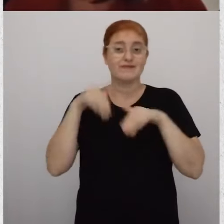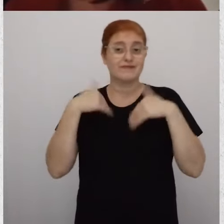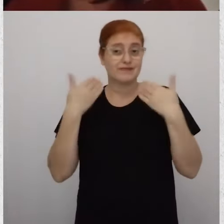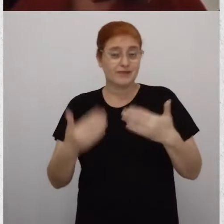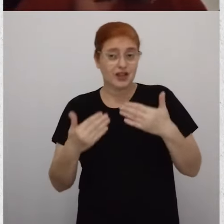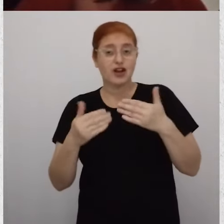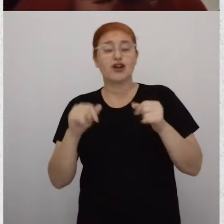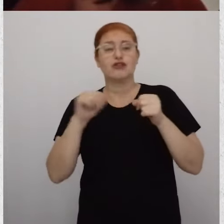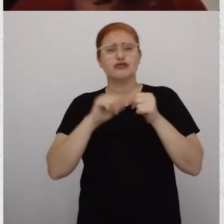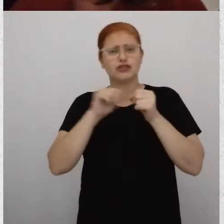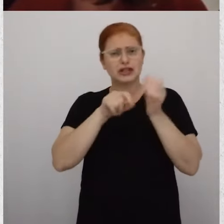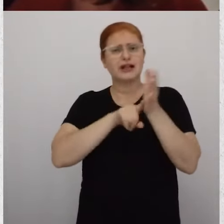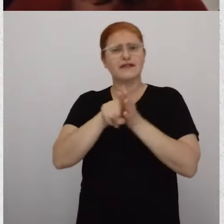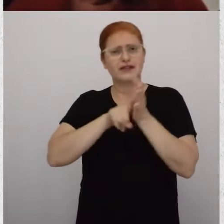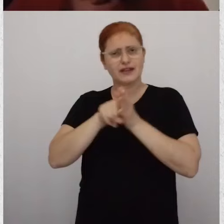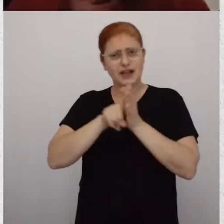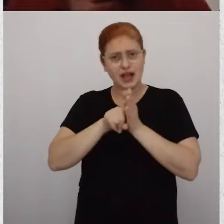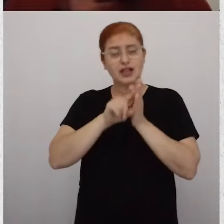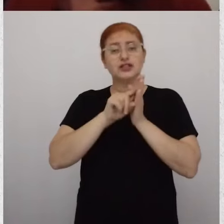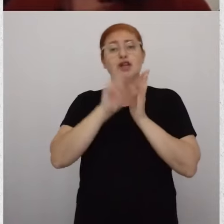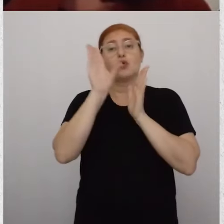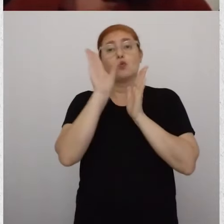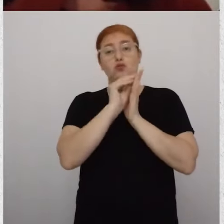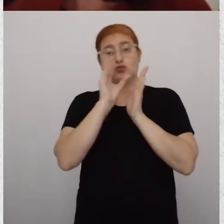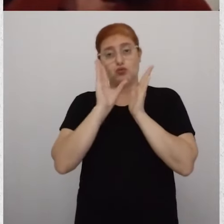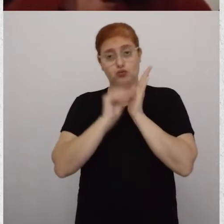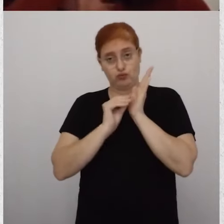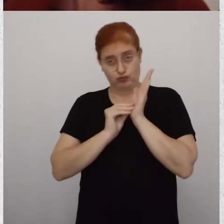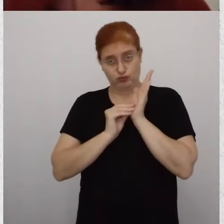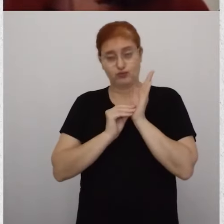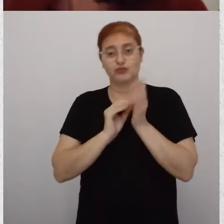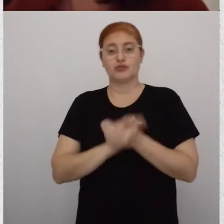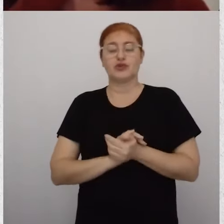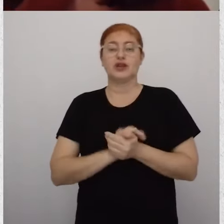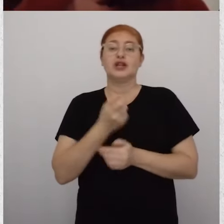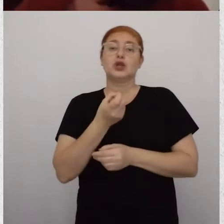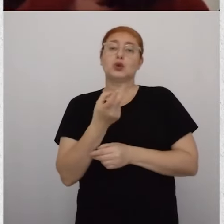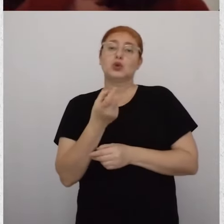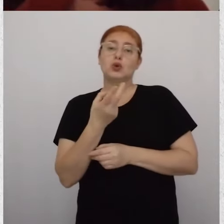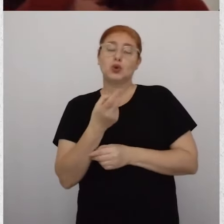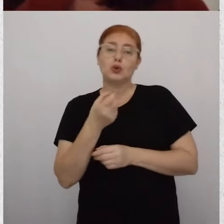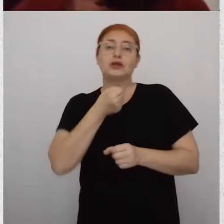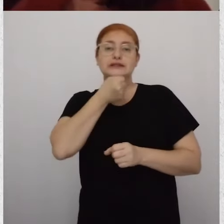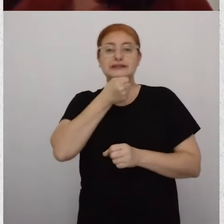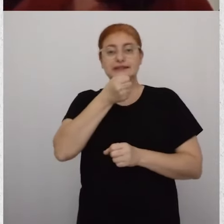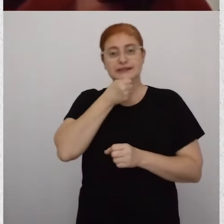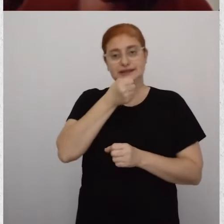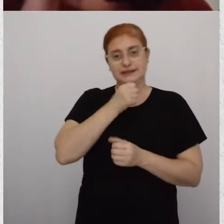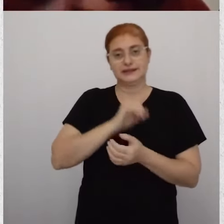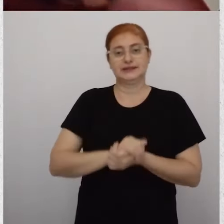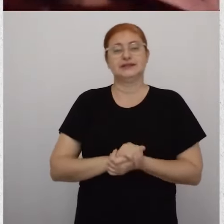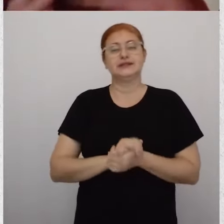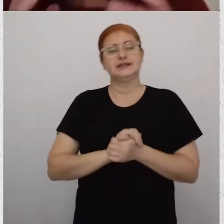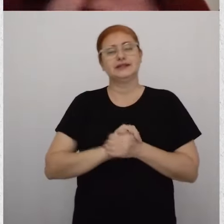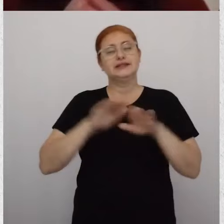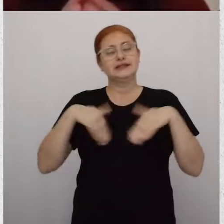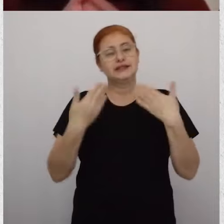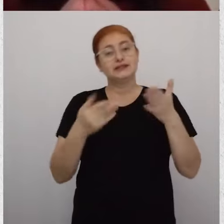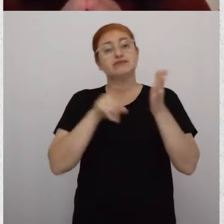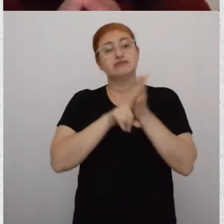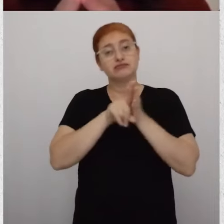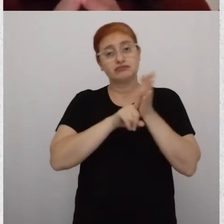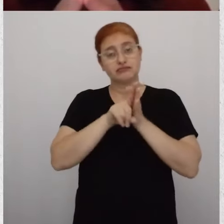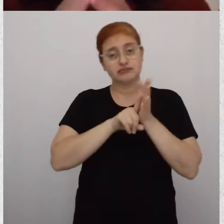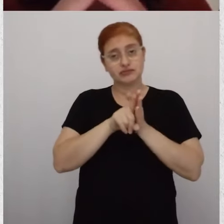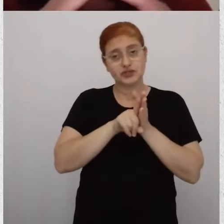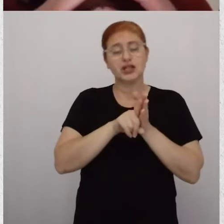acabei fazendo uma análise de conteúdo de 12 dessas entrevistas, assim. E aí nessa análise